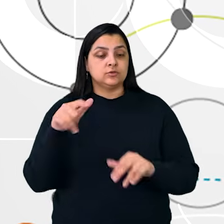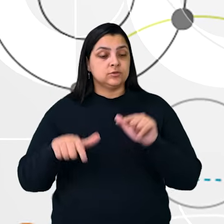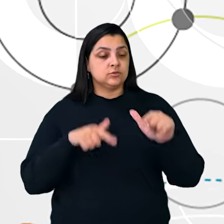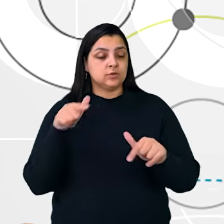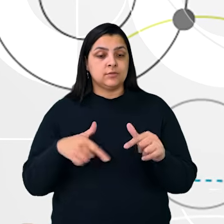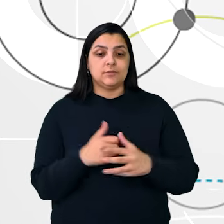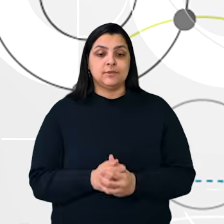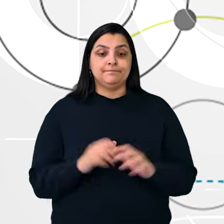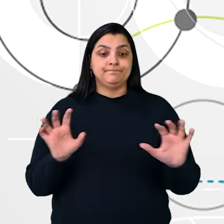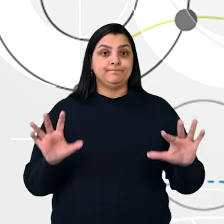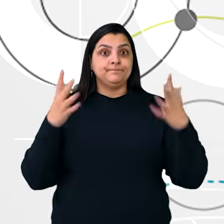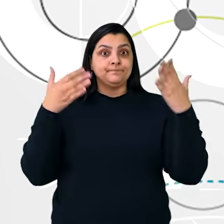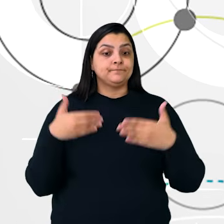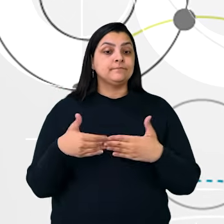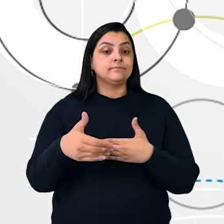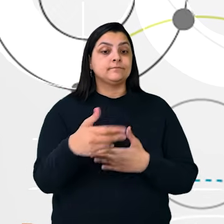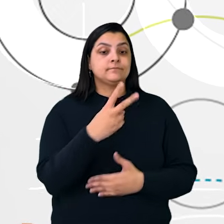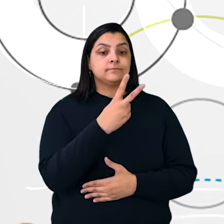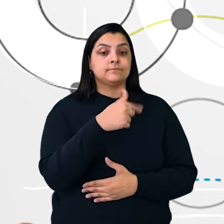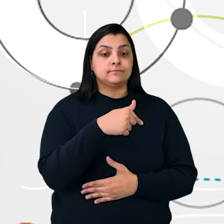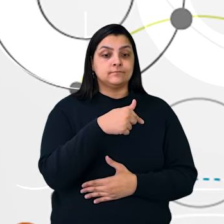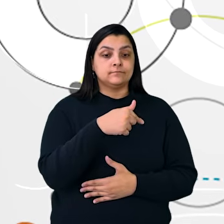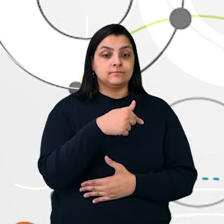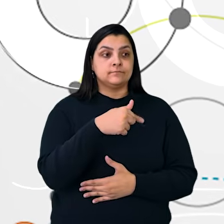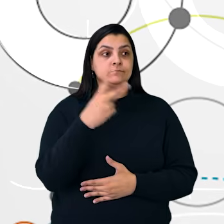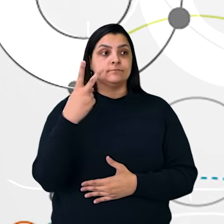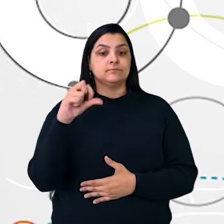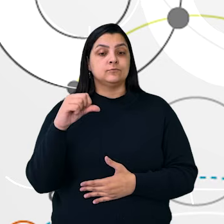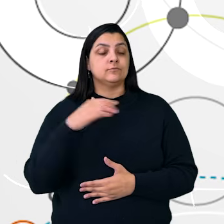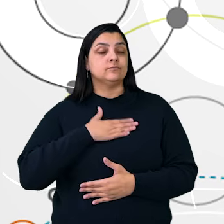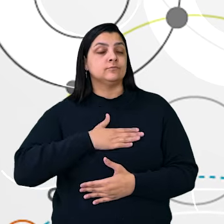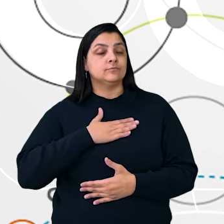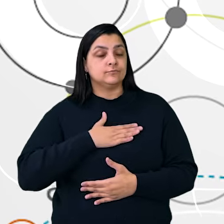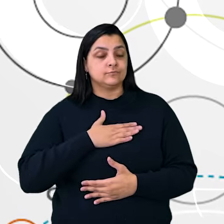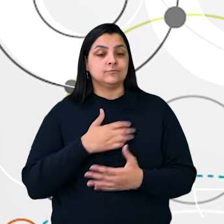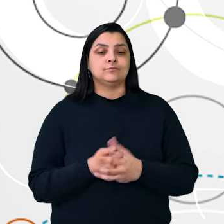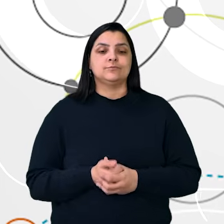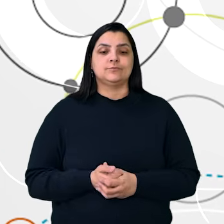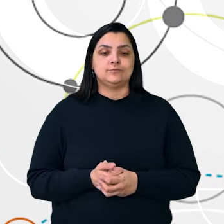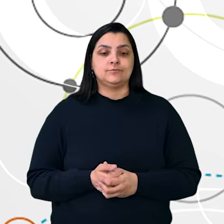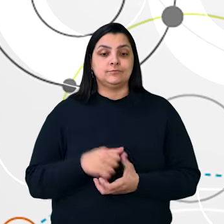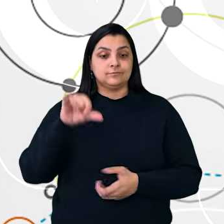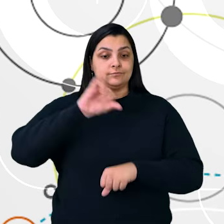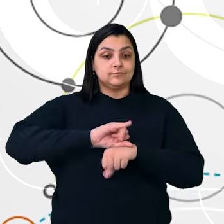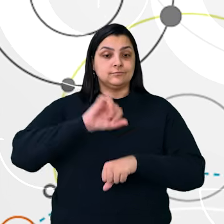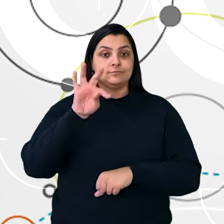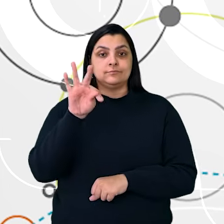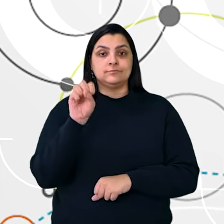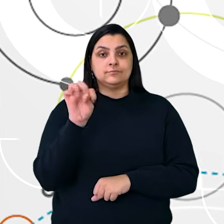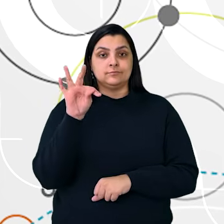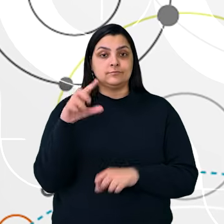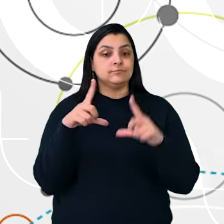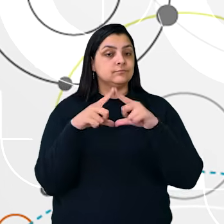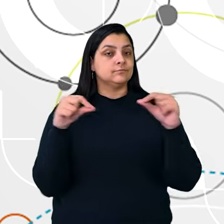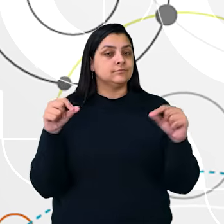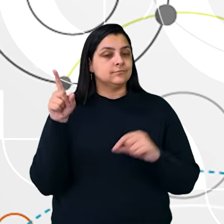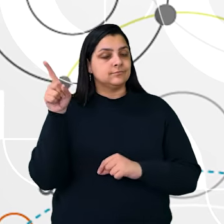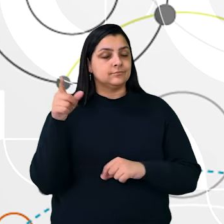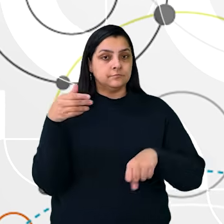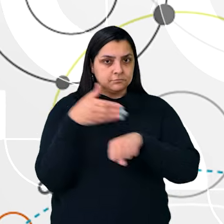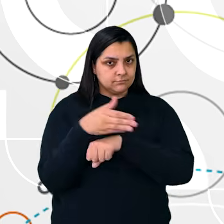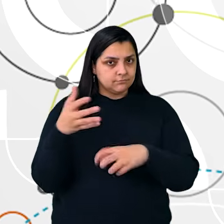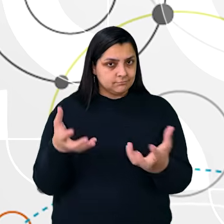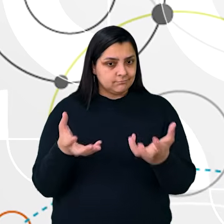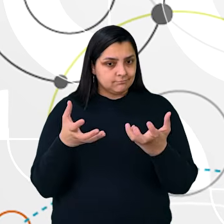Justiça do Trabalho. O evento vai ocorrer entre os dias 27 e 29 de agosto, na sede do TST em Brasília.